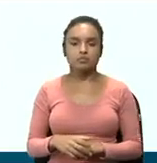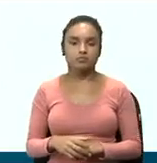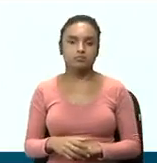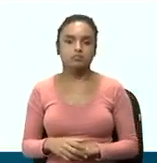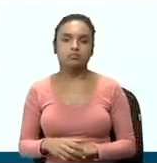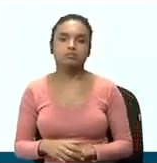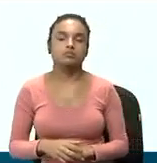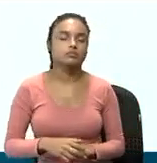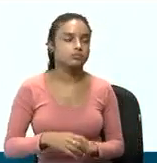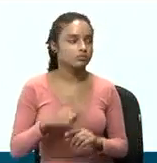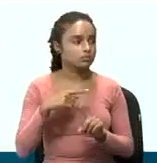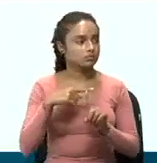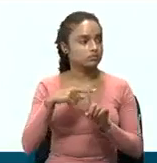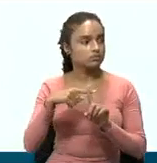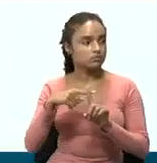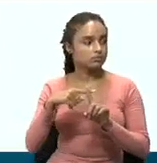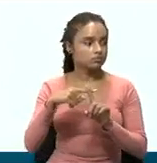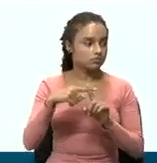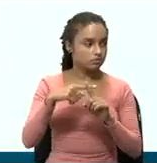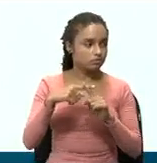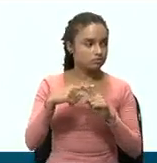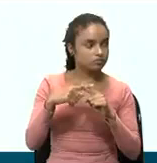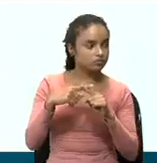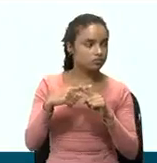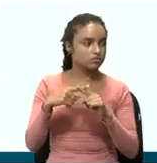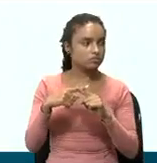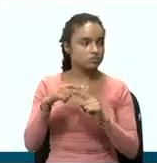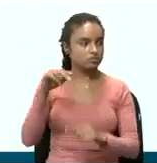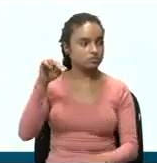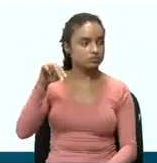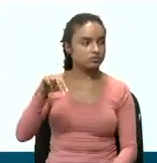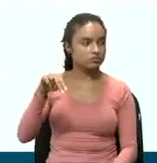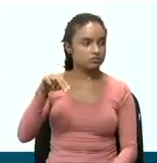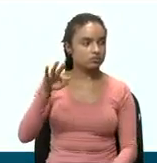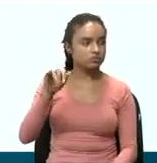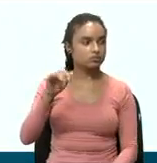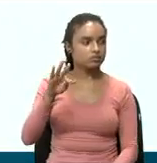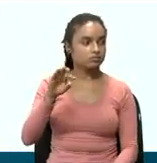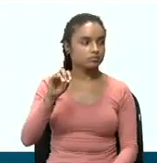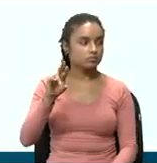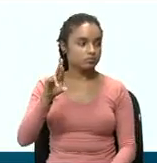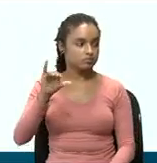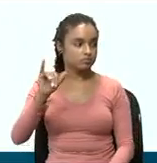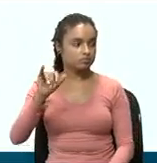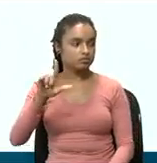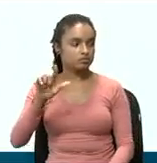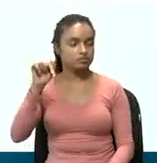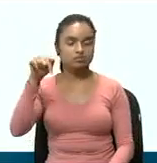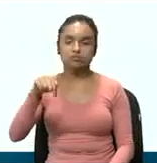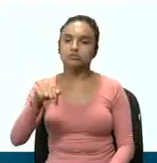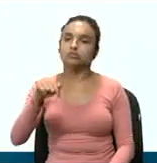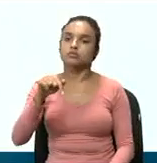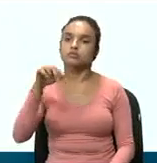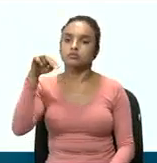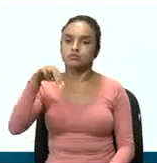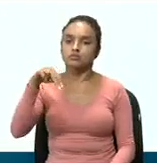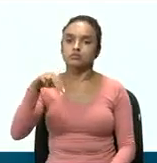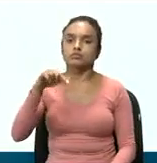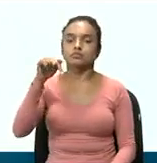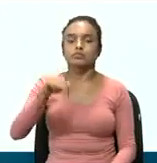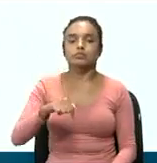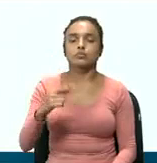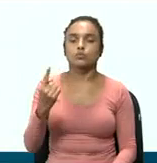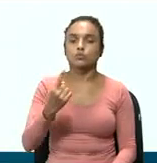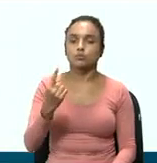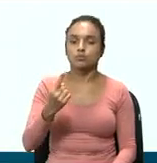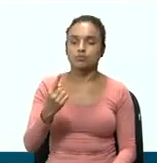que multiplica n fatorial. Vezes, então, escrevi o primeiro, agora eu